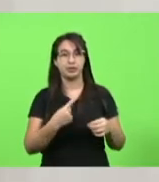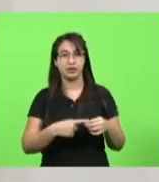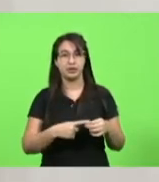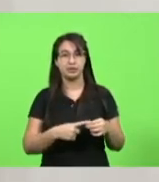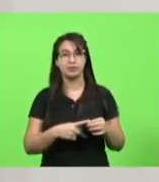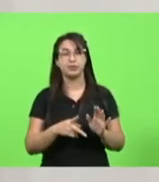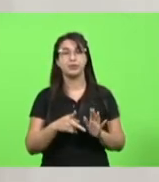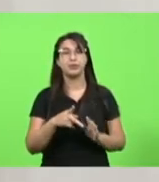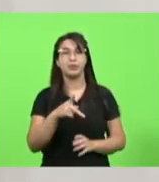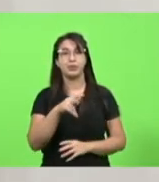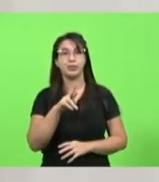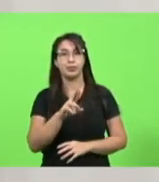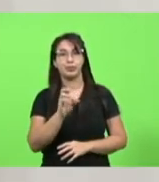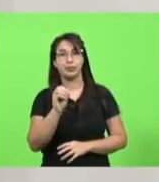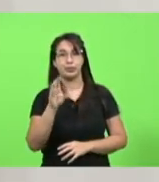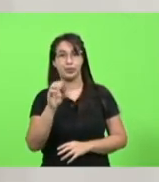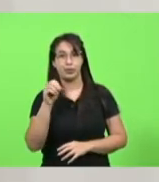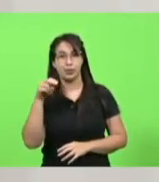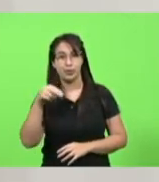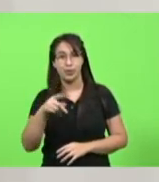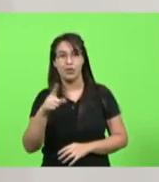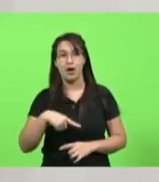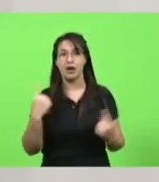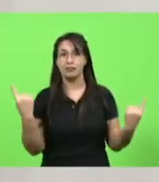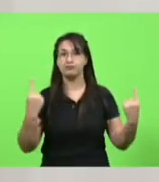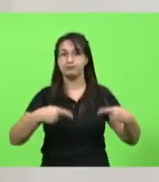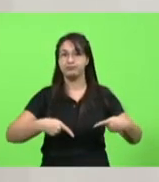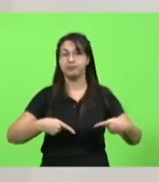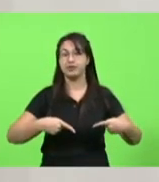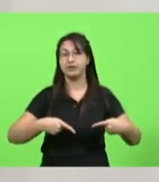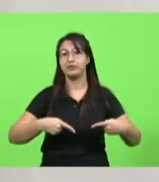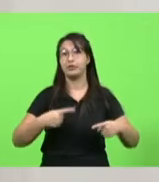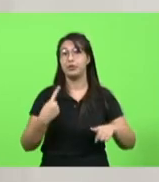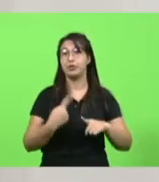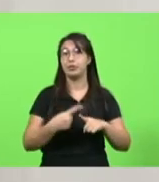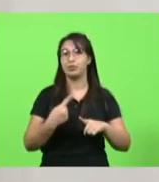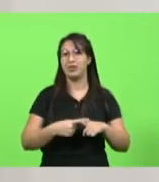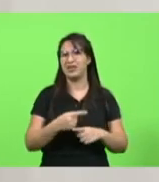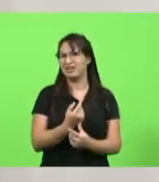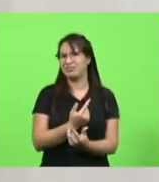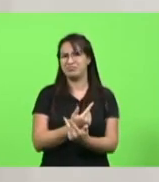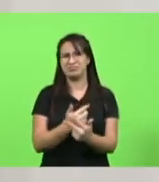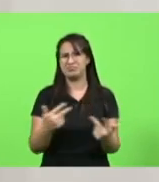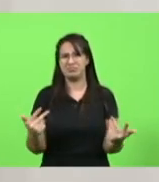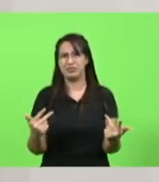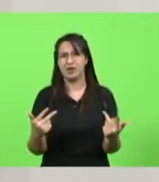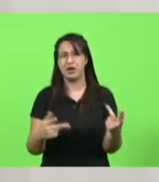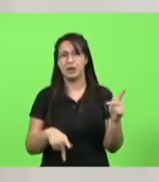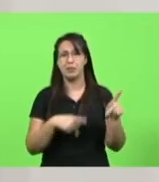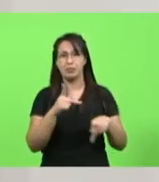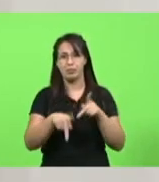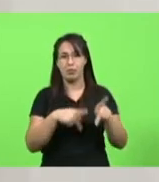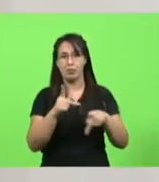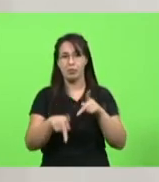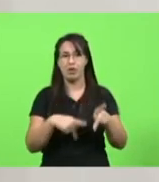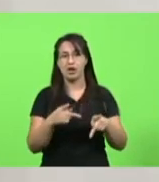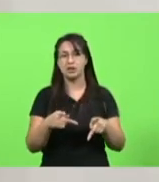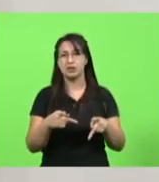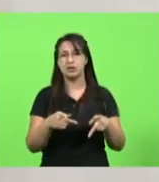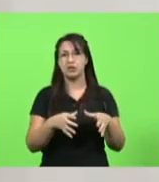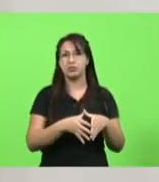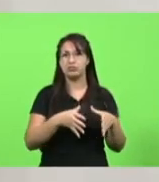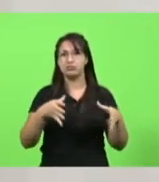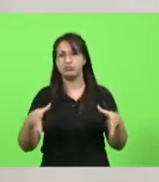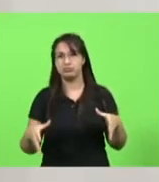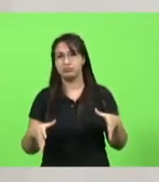PROCONs, torna-se um desafio, já que as variáveis entre população, extensão